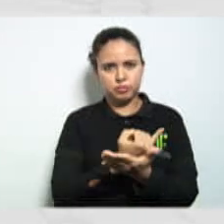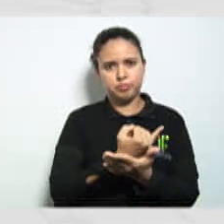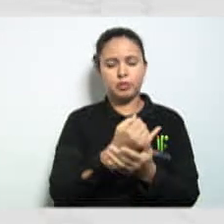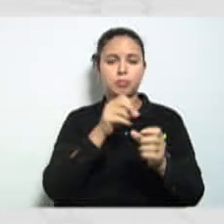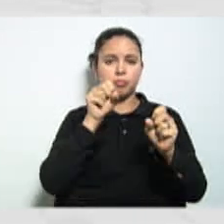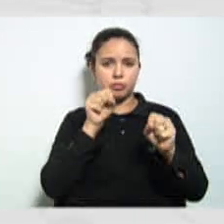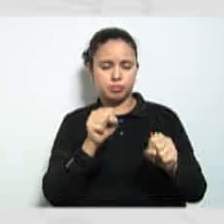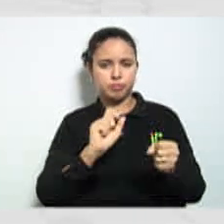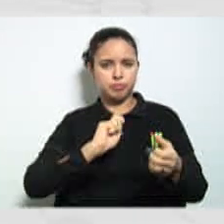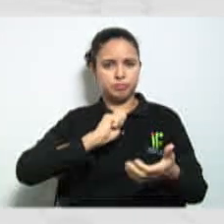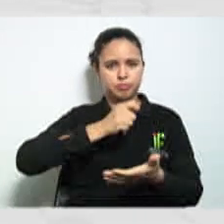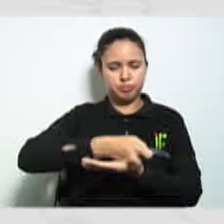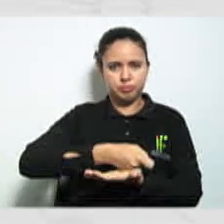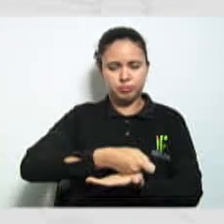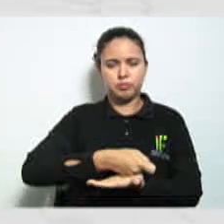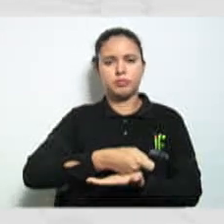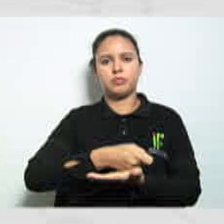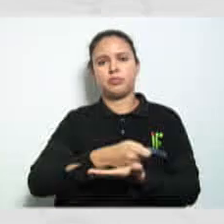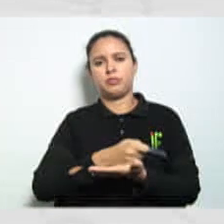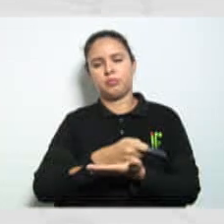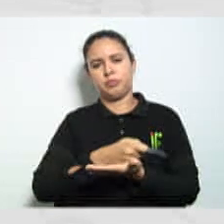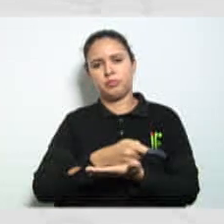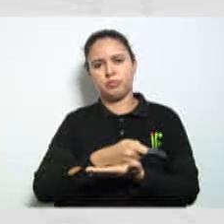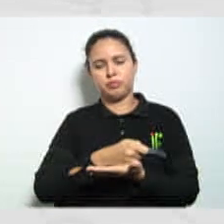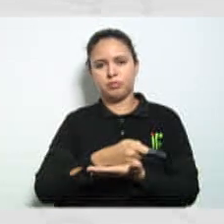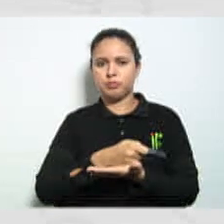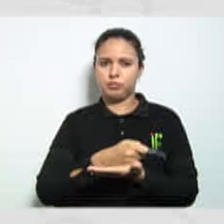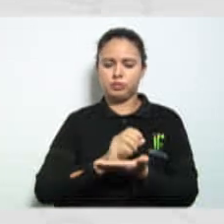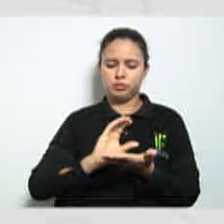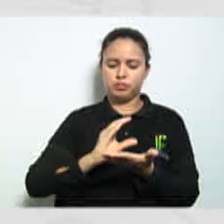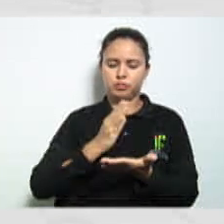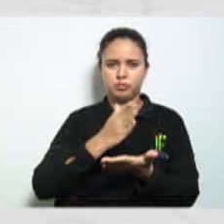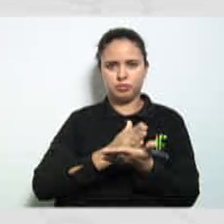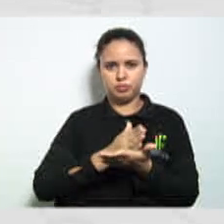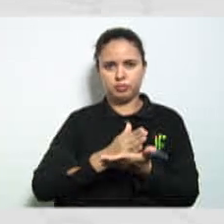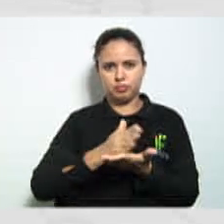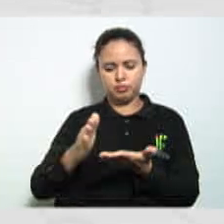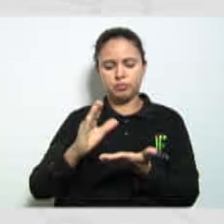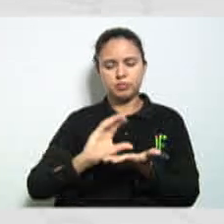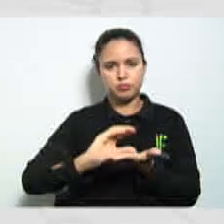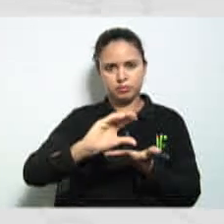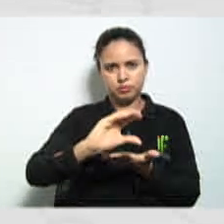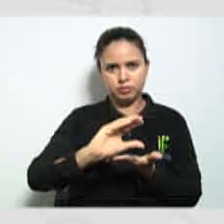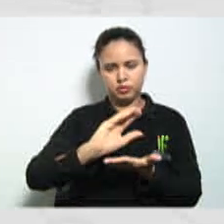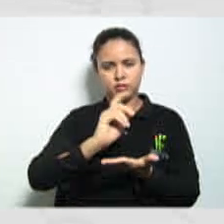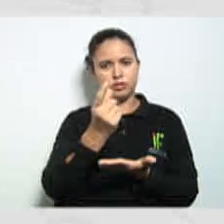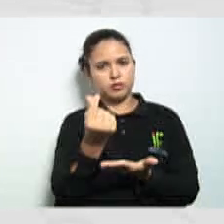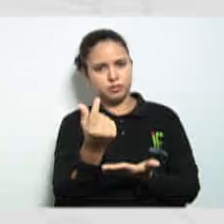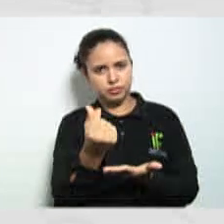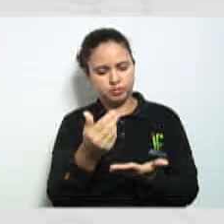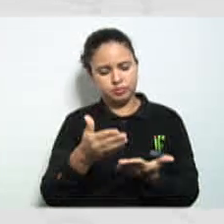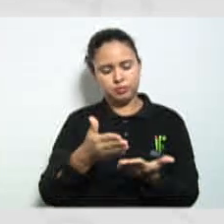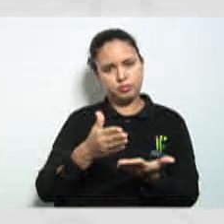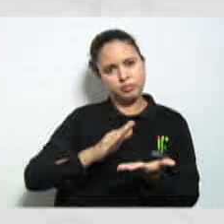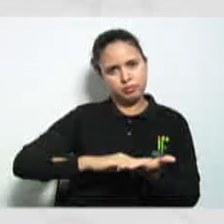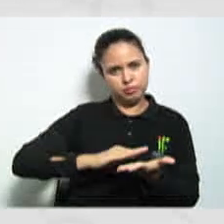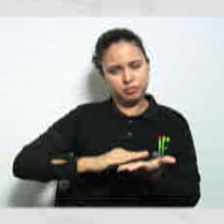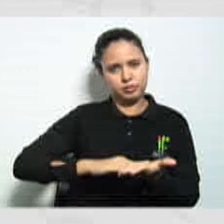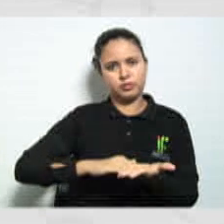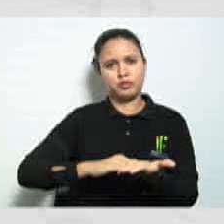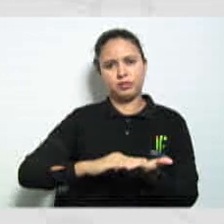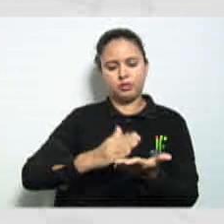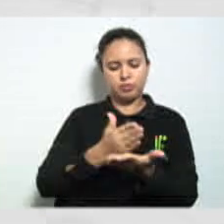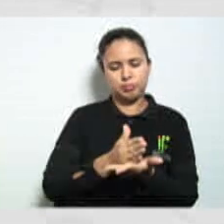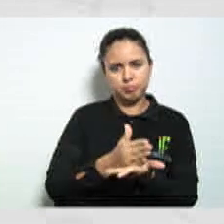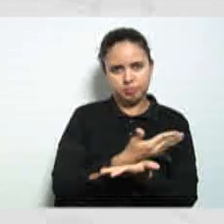Posso pagar isso parte em dinheiro e parte emissão de cheque. Então,